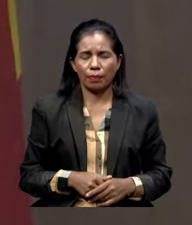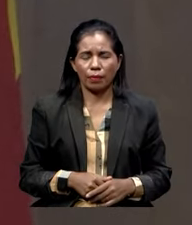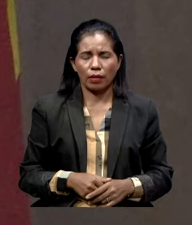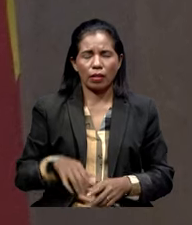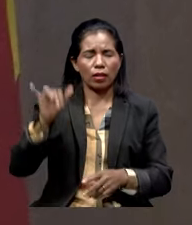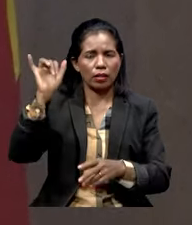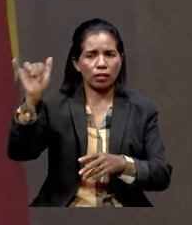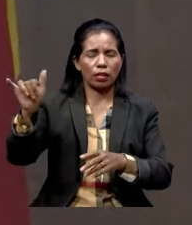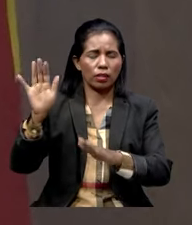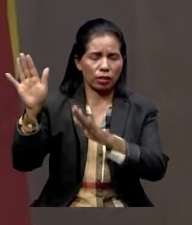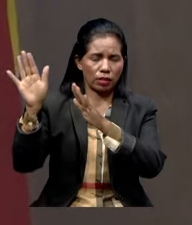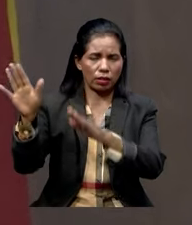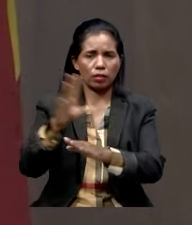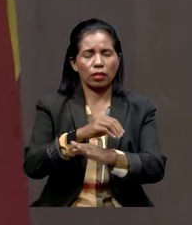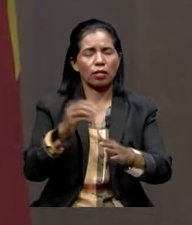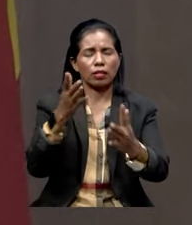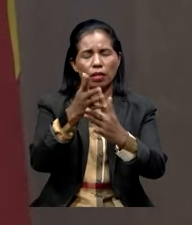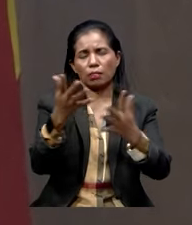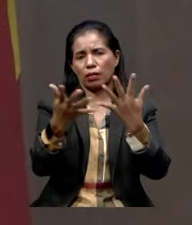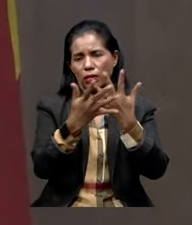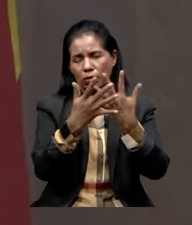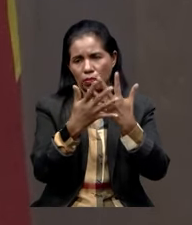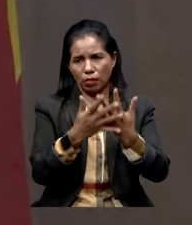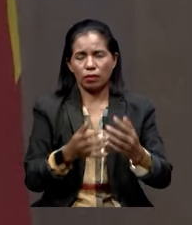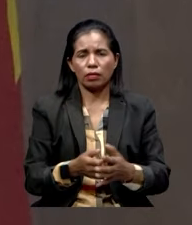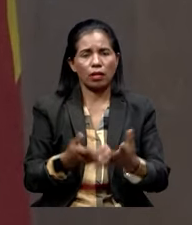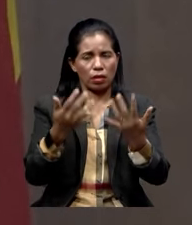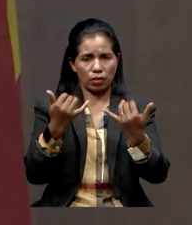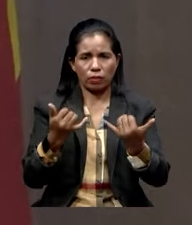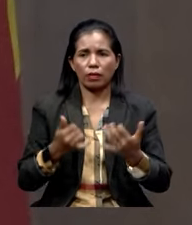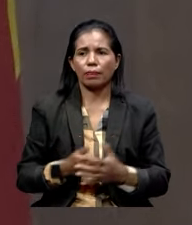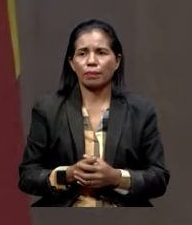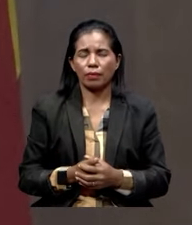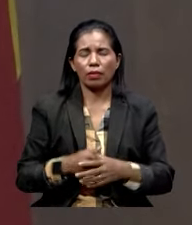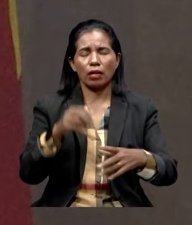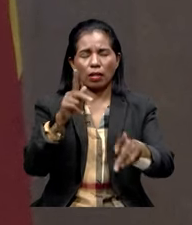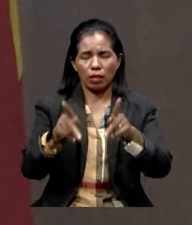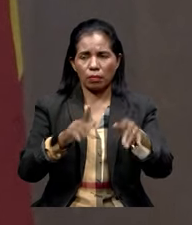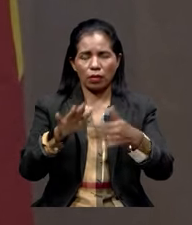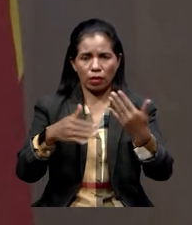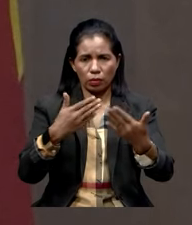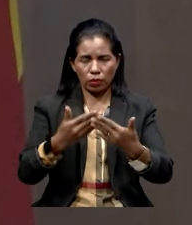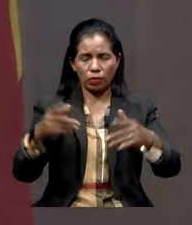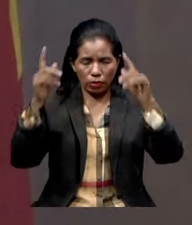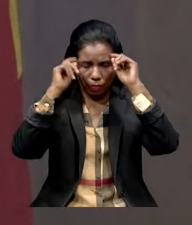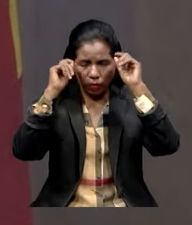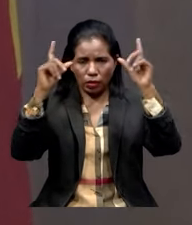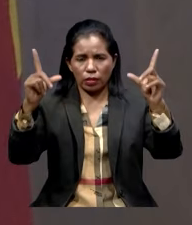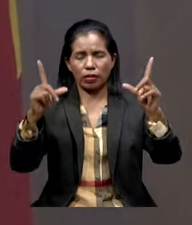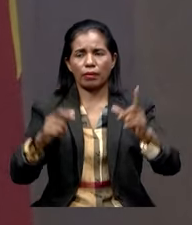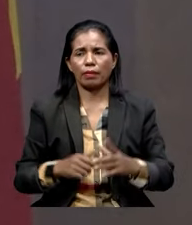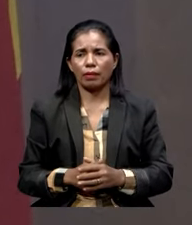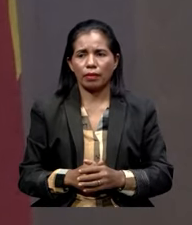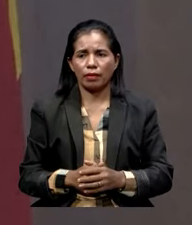resistindo estoicamente na prisão e conduzindo o povo de Timor-Leste